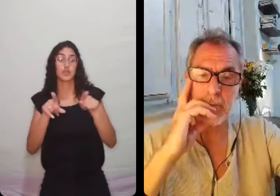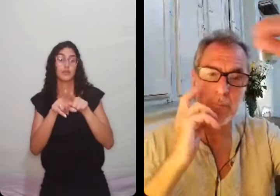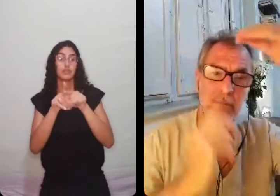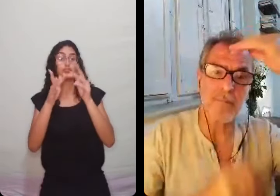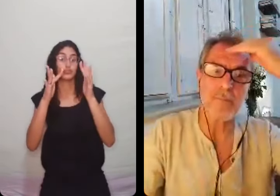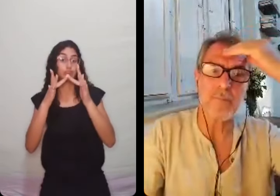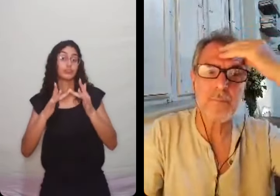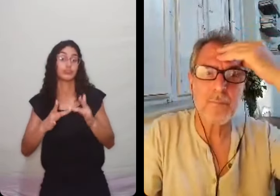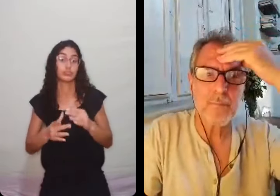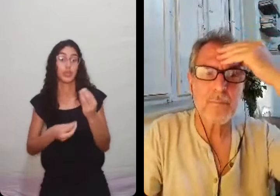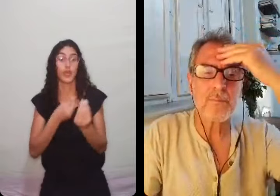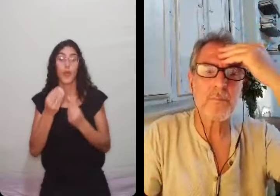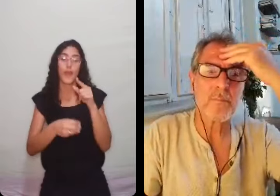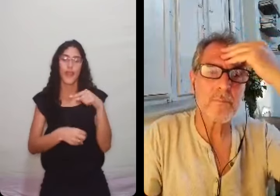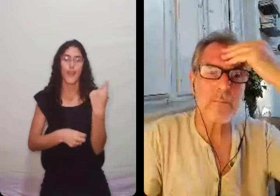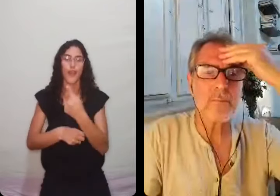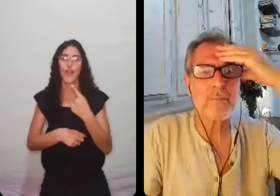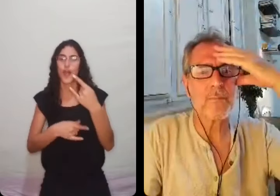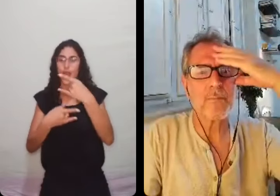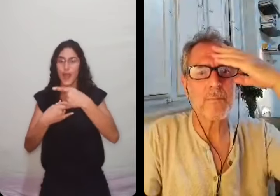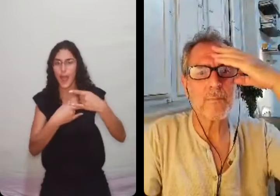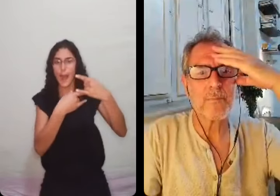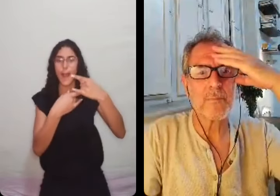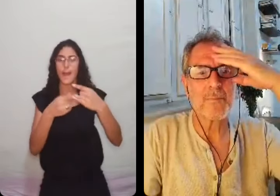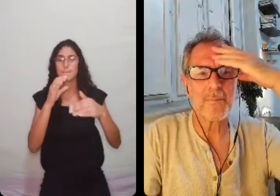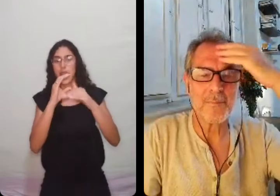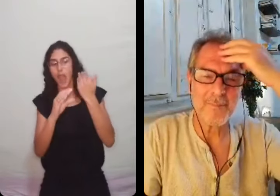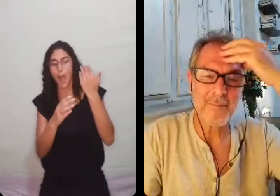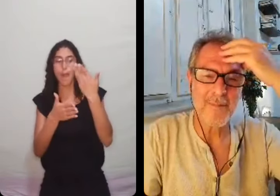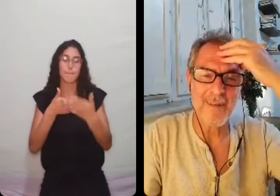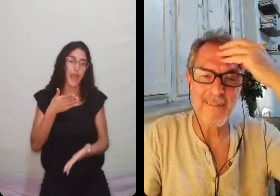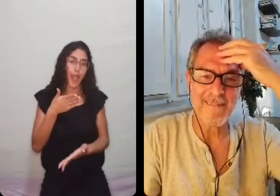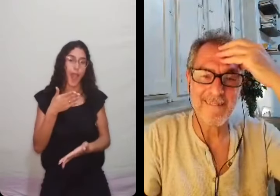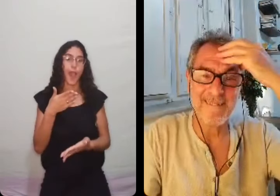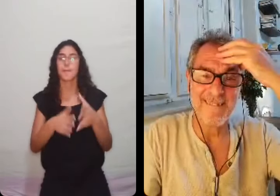aqui, a gente está aqui nessa live, entrou, não entrou, conecta, ouve, não escuta.